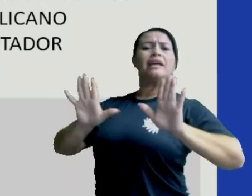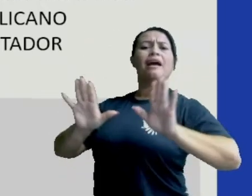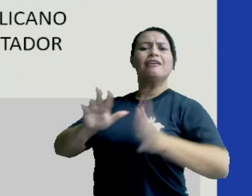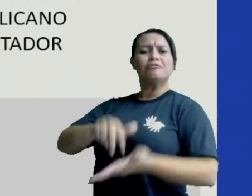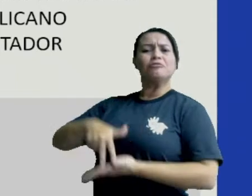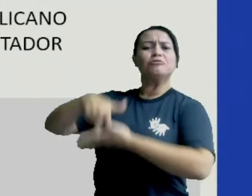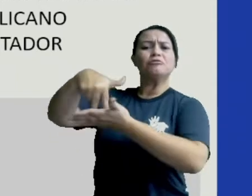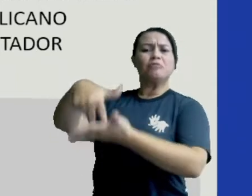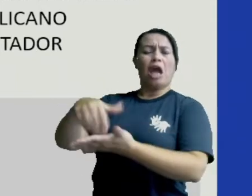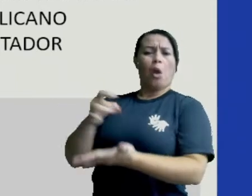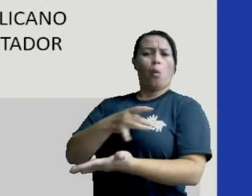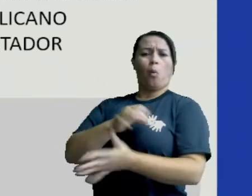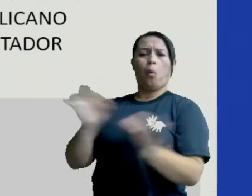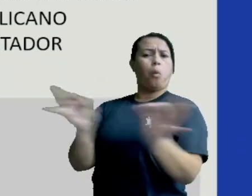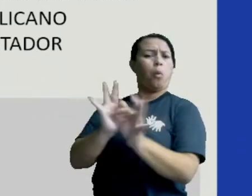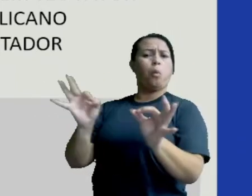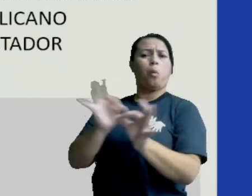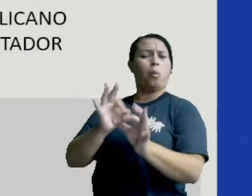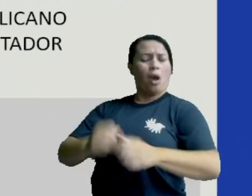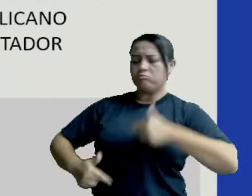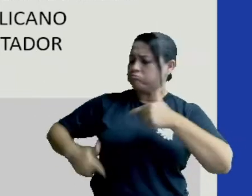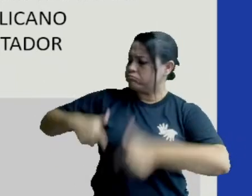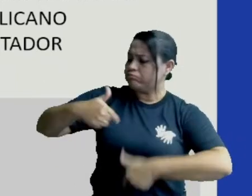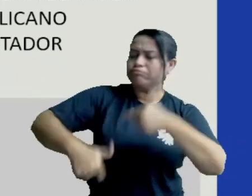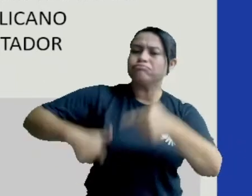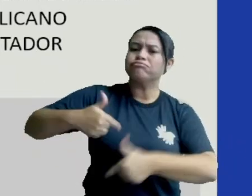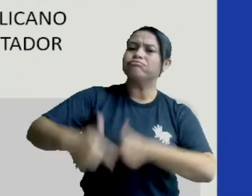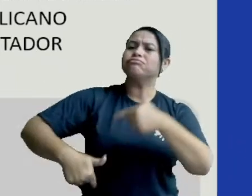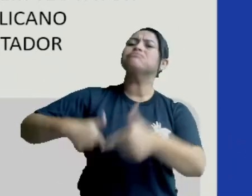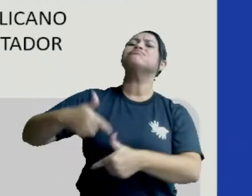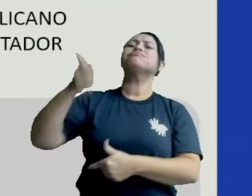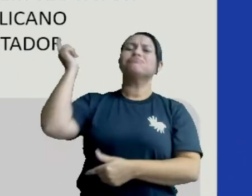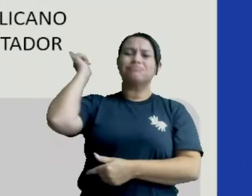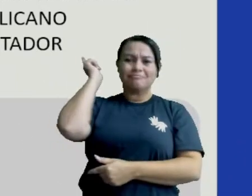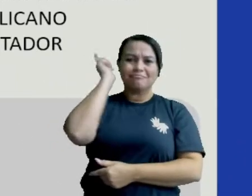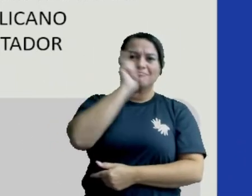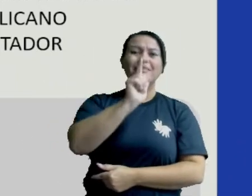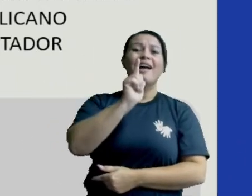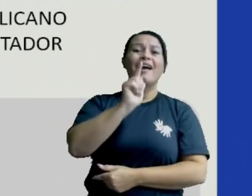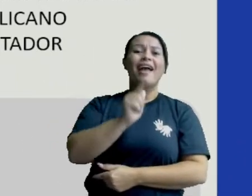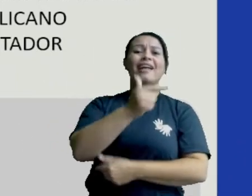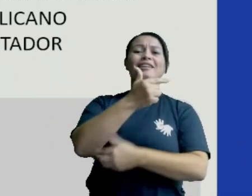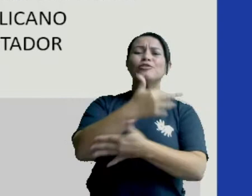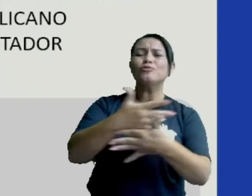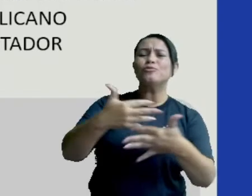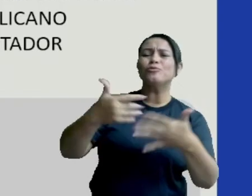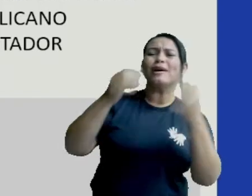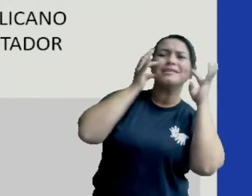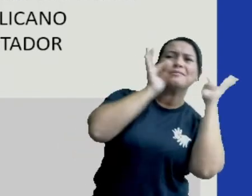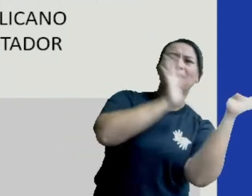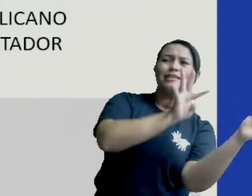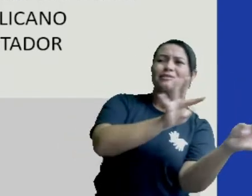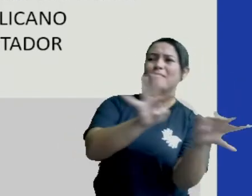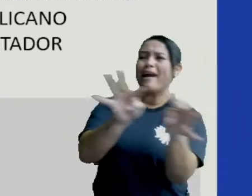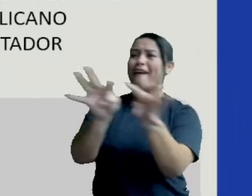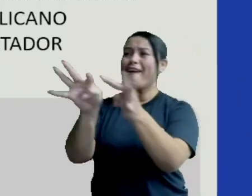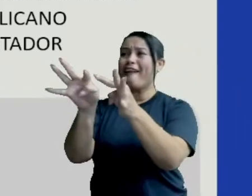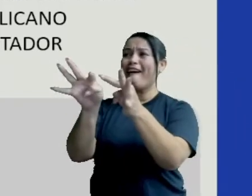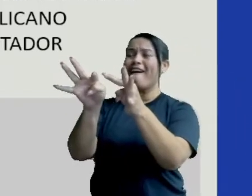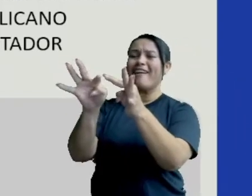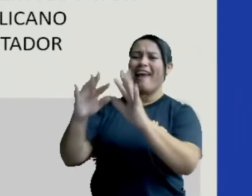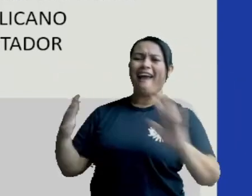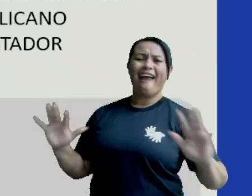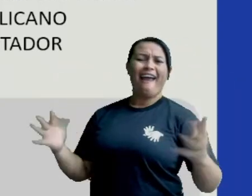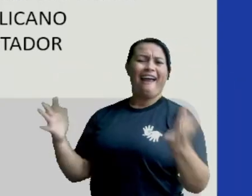darei altivo como um pelicano e destemido como um lutador. Entre